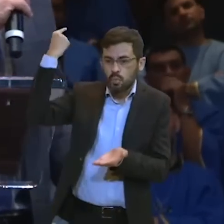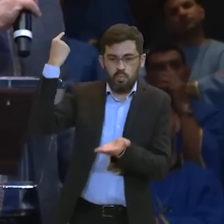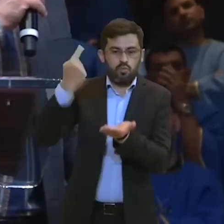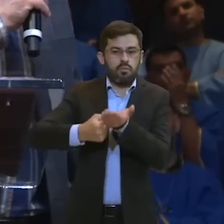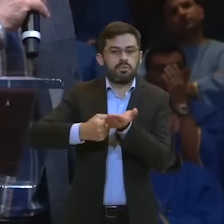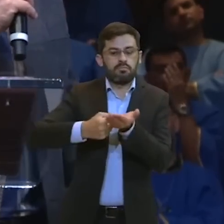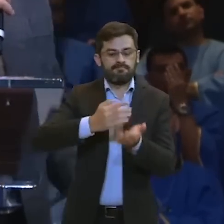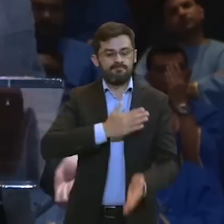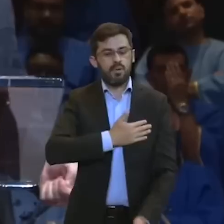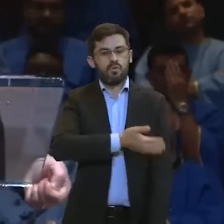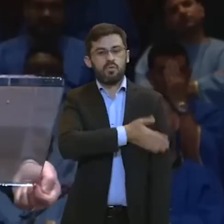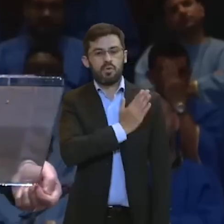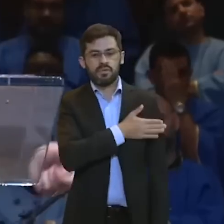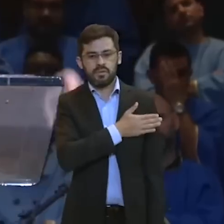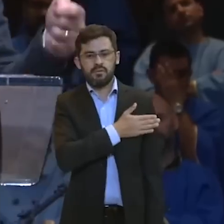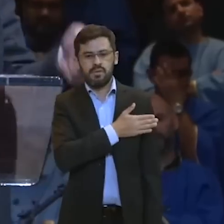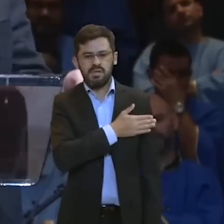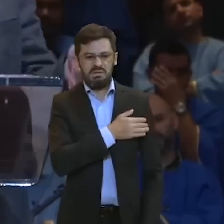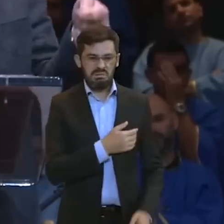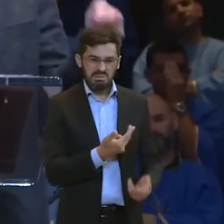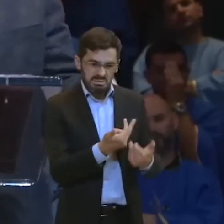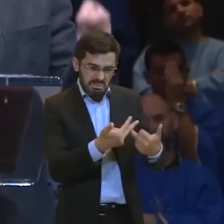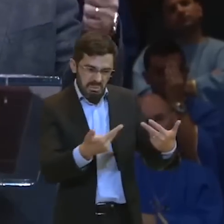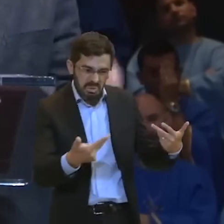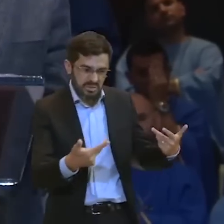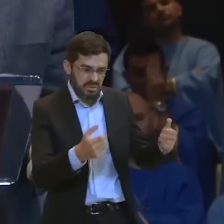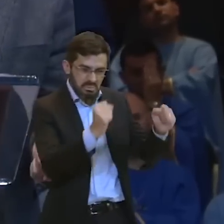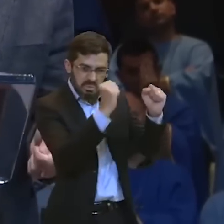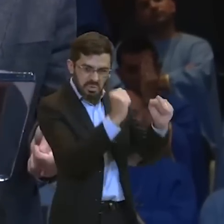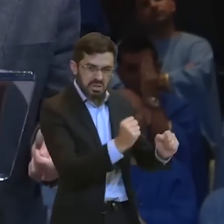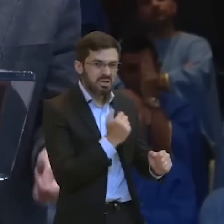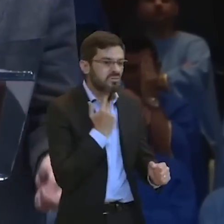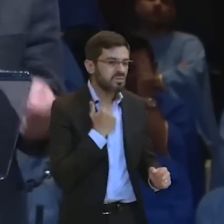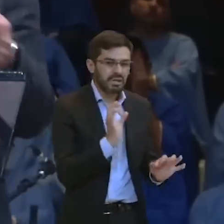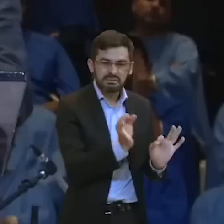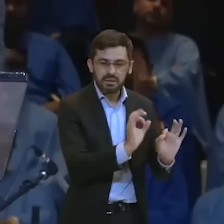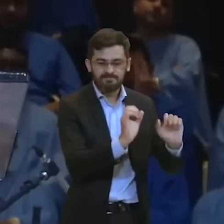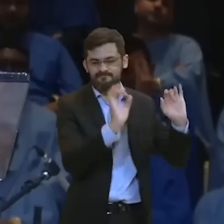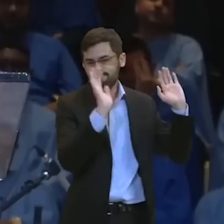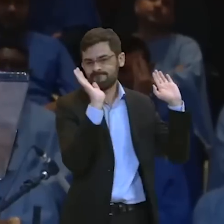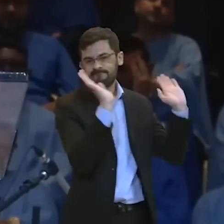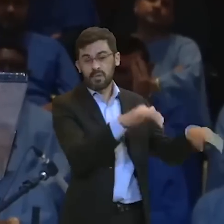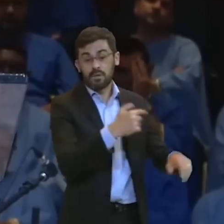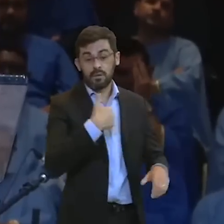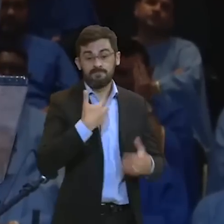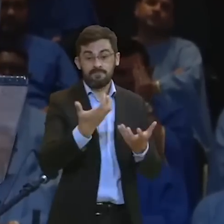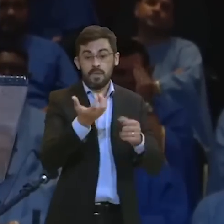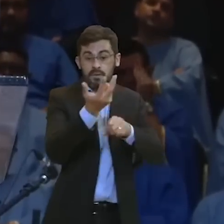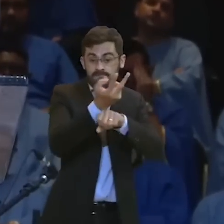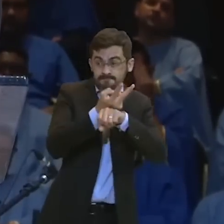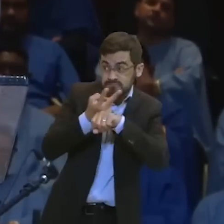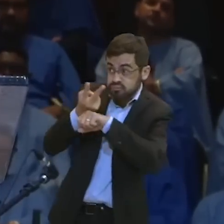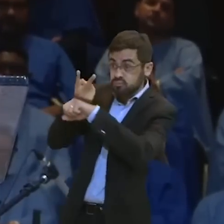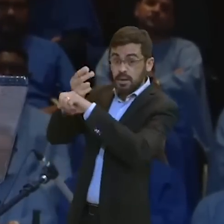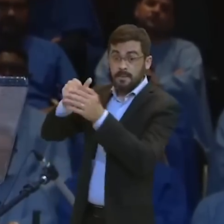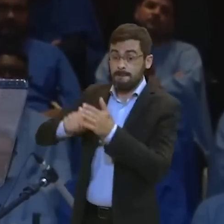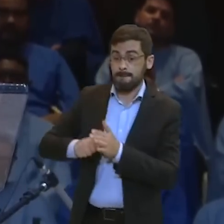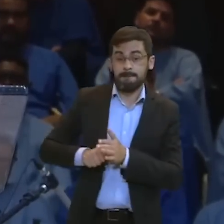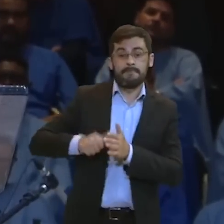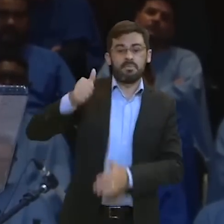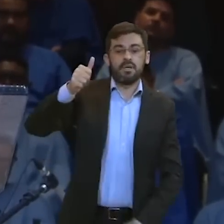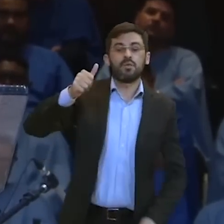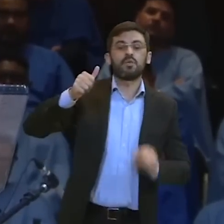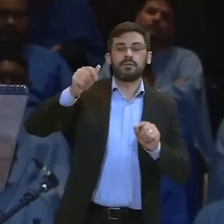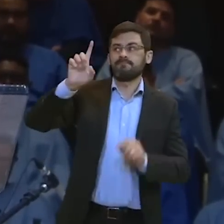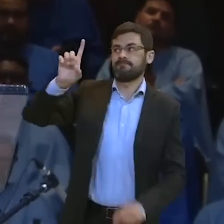coração. Eu não estou aqui para buscar posse, poder e prazer, mas eu estou aqui para buscar em primeiro lugar